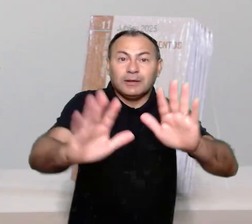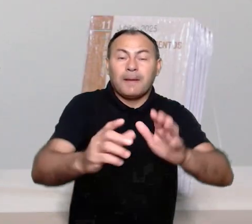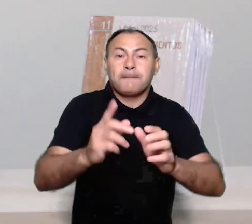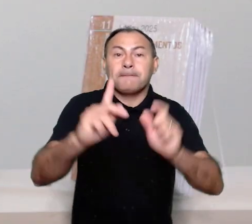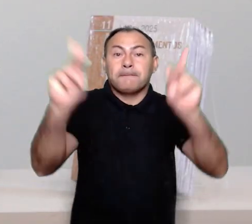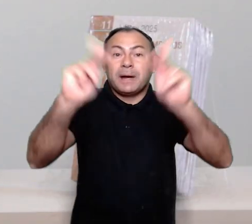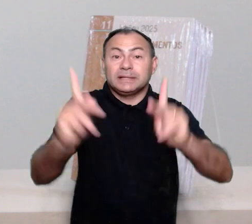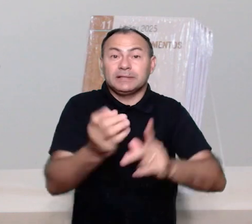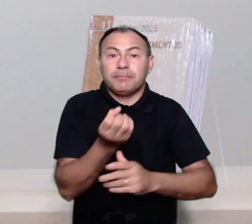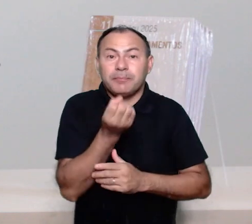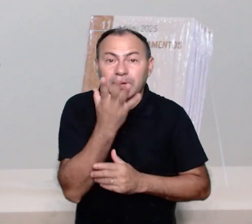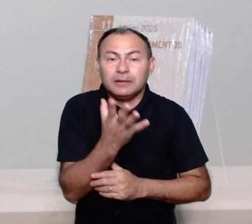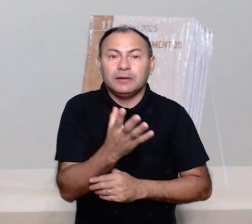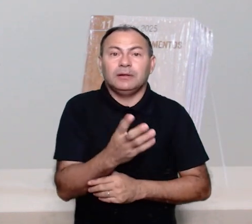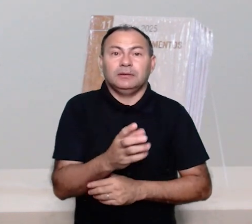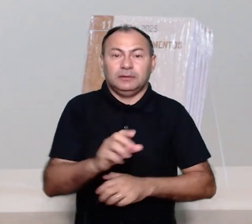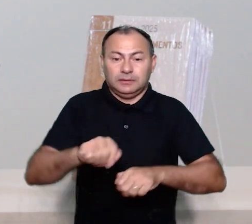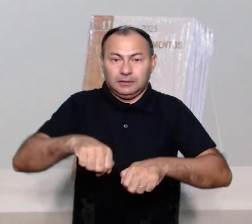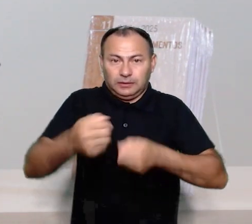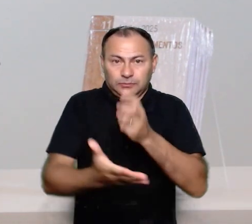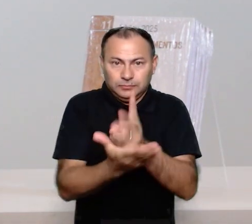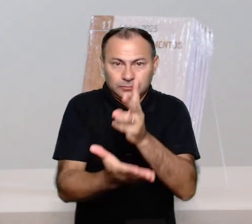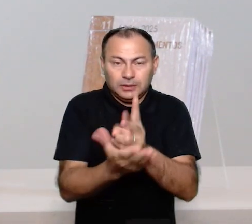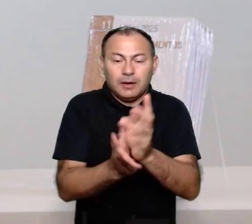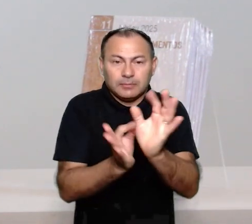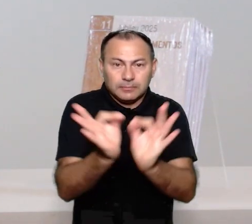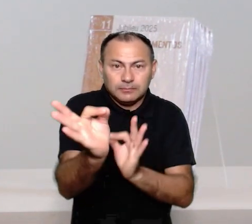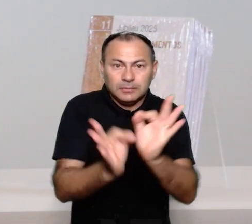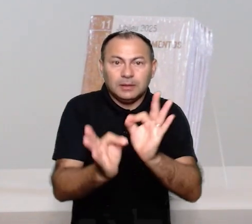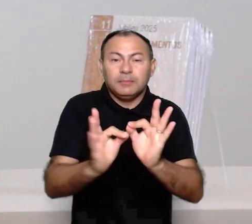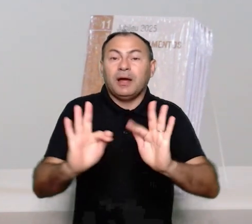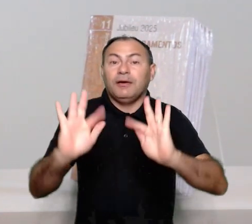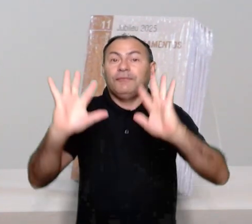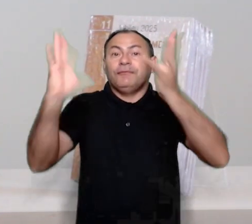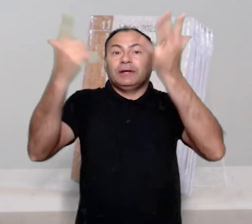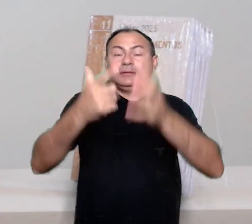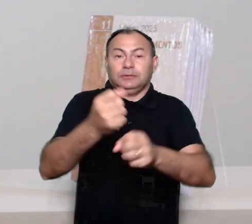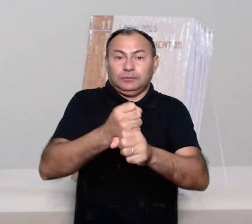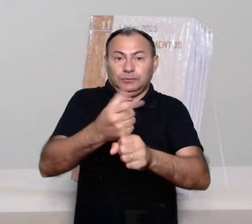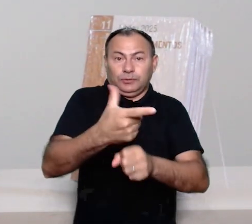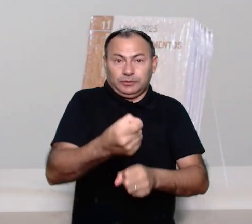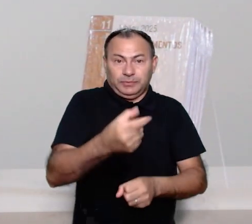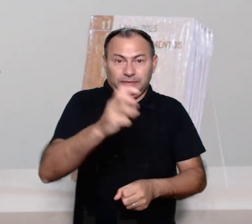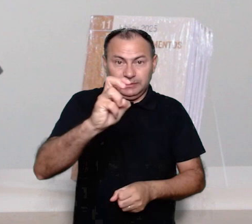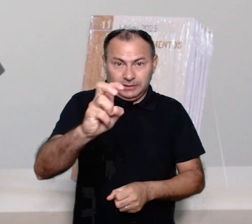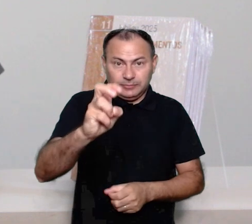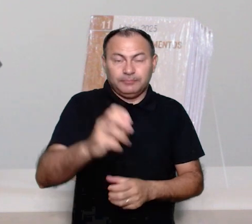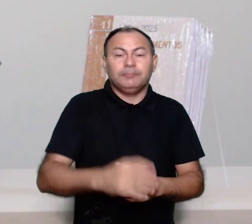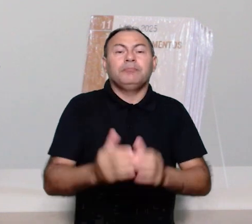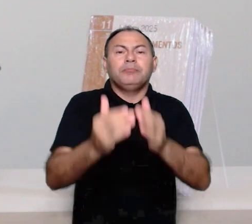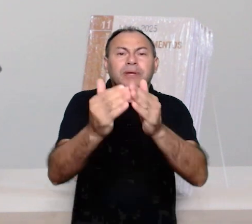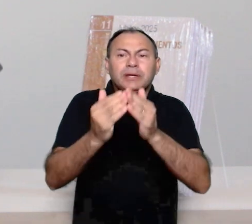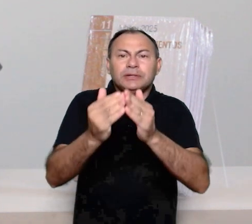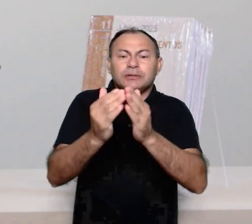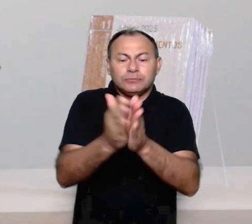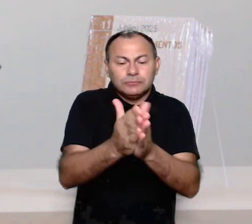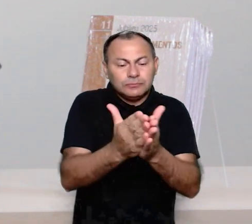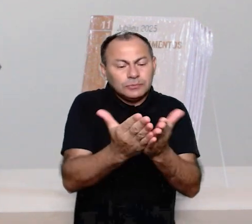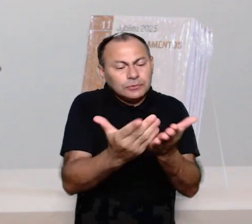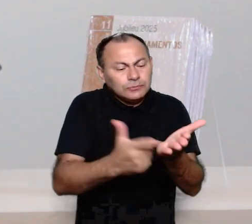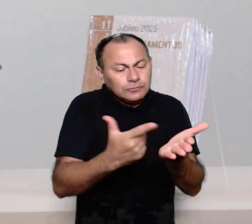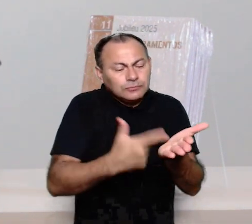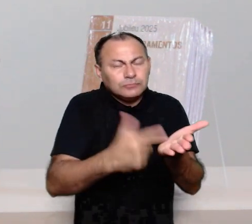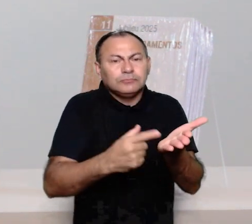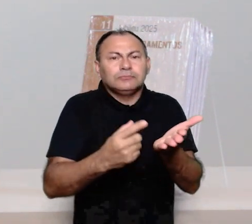Olá, paz e bem, dando continuidade à nossa preparação para o Jubileu de 2025, seguindo os cadernos